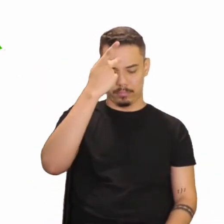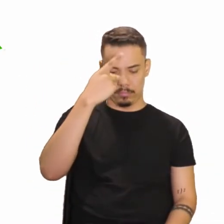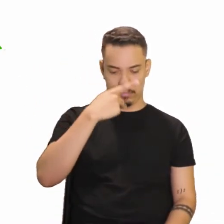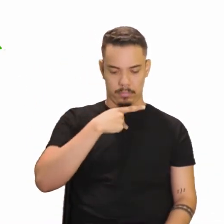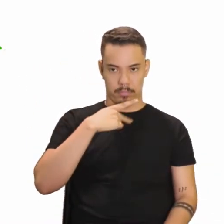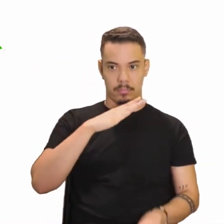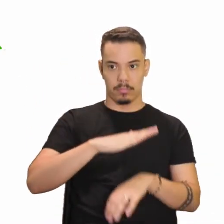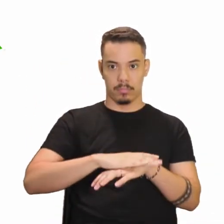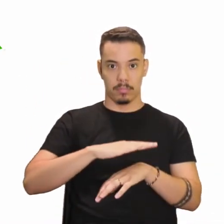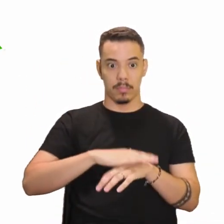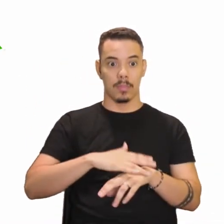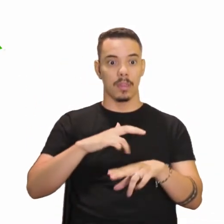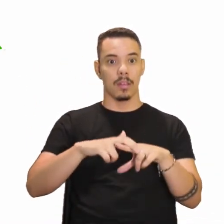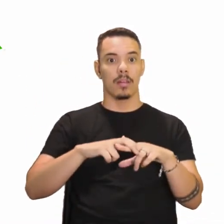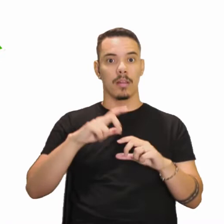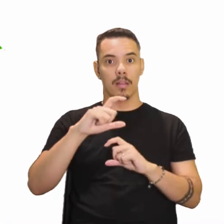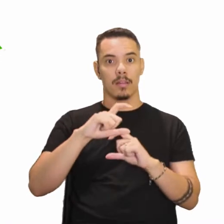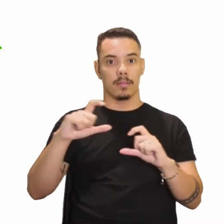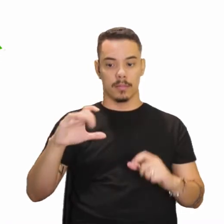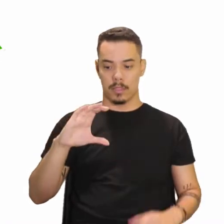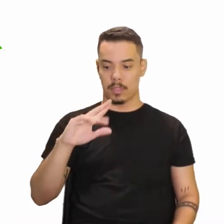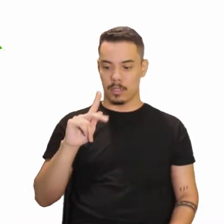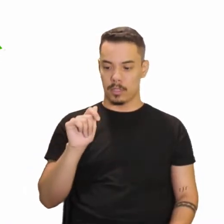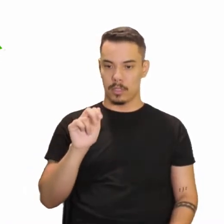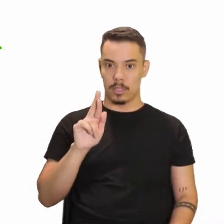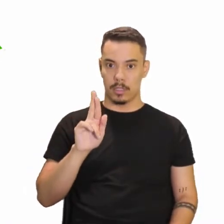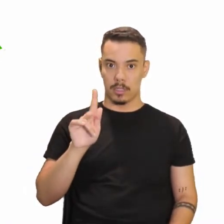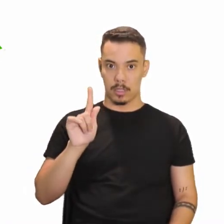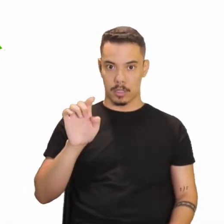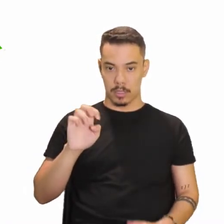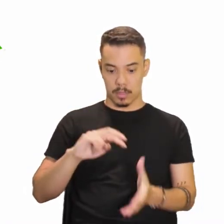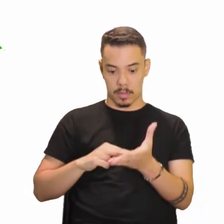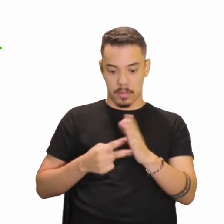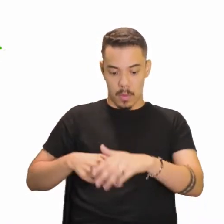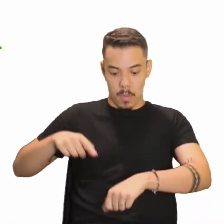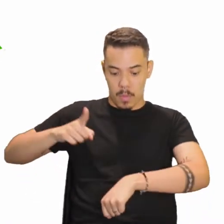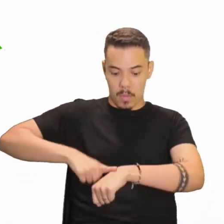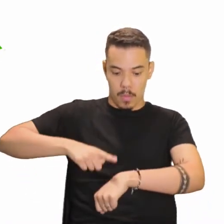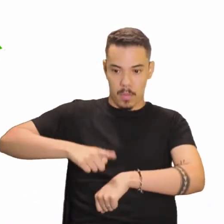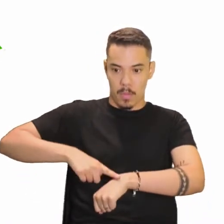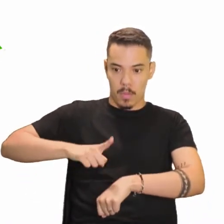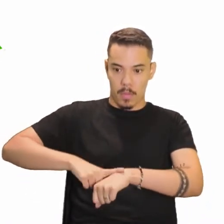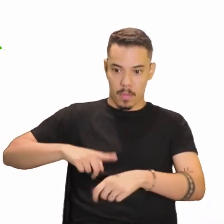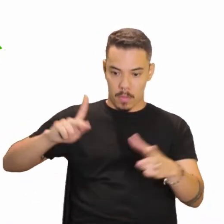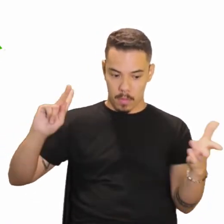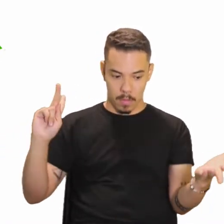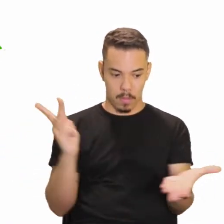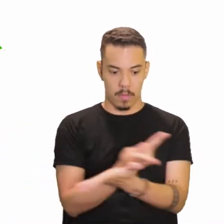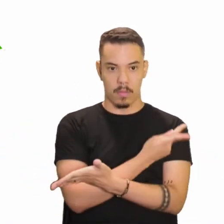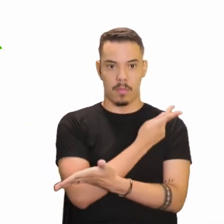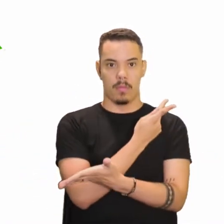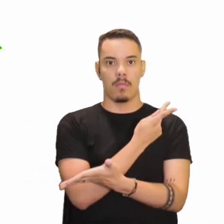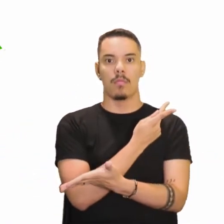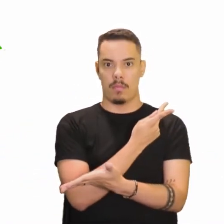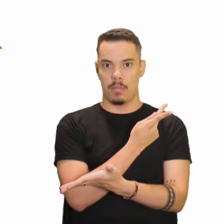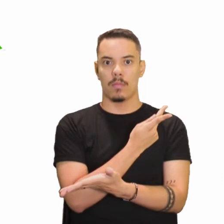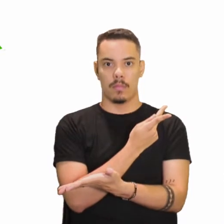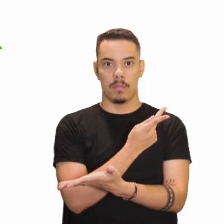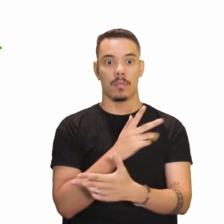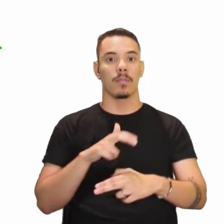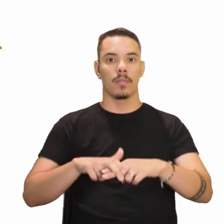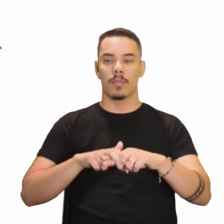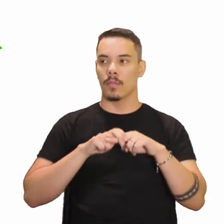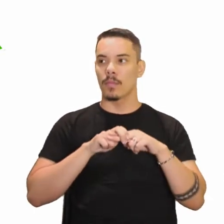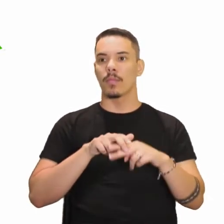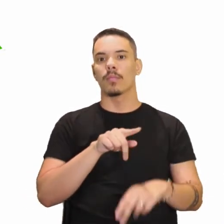então a charge é do momento que acontece tá que aí